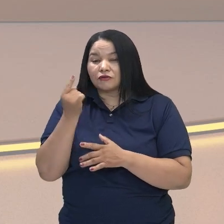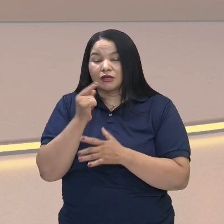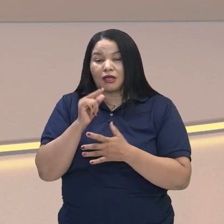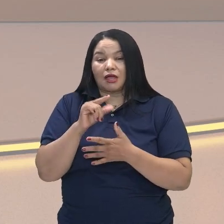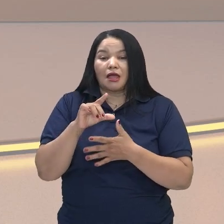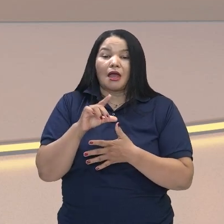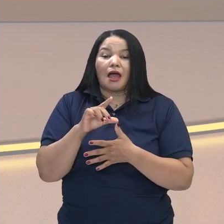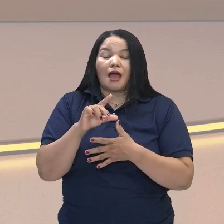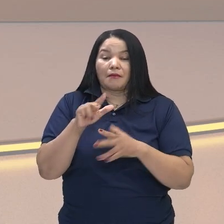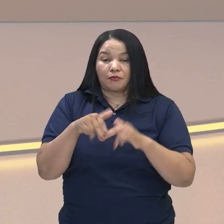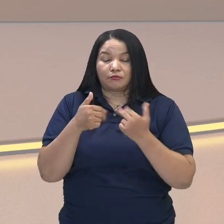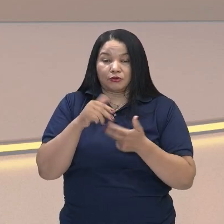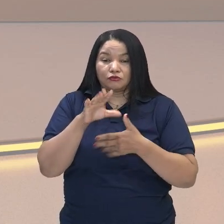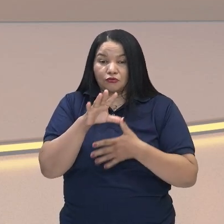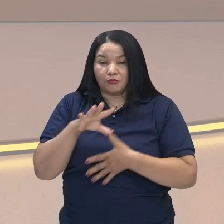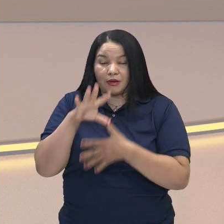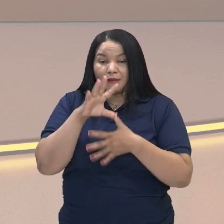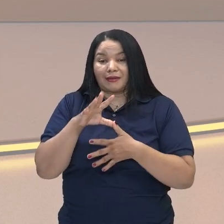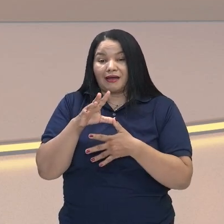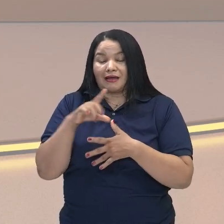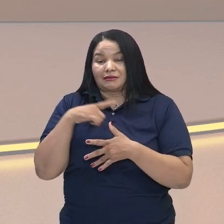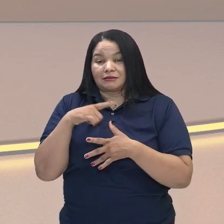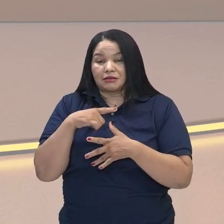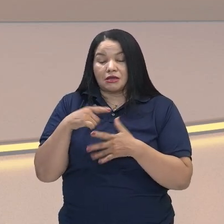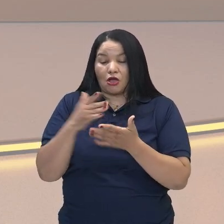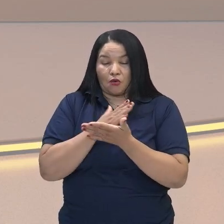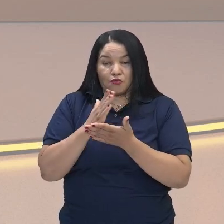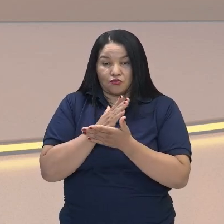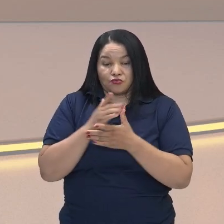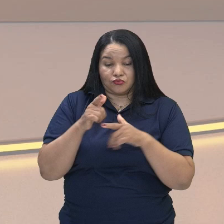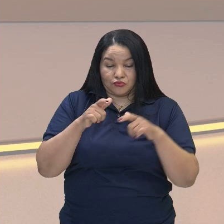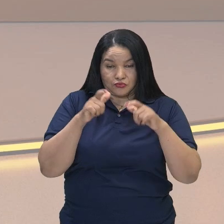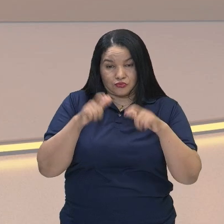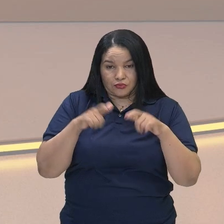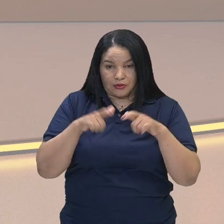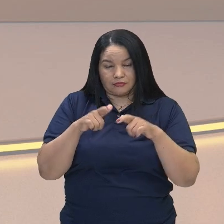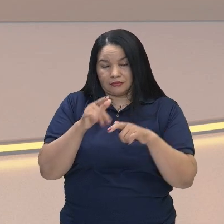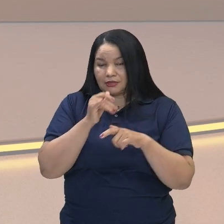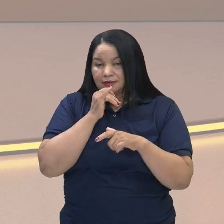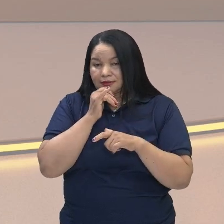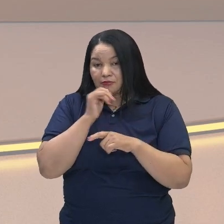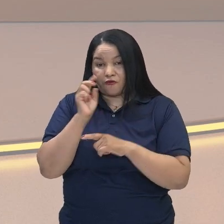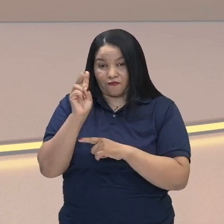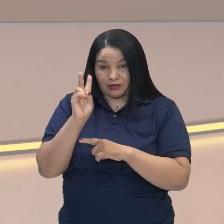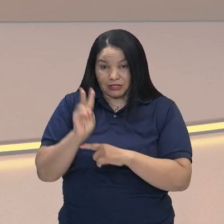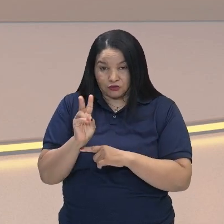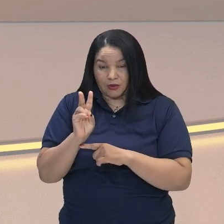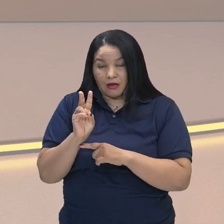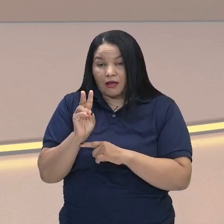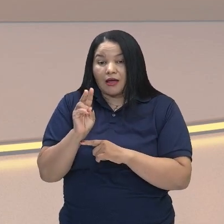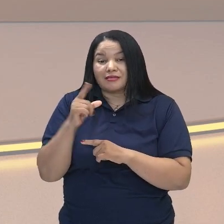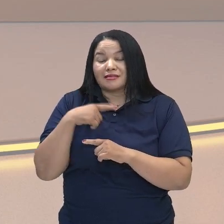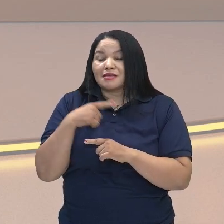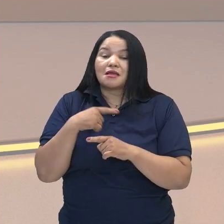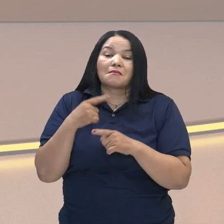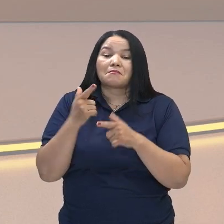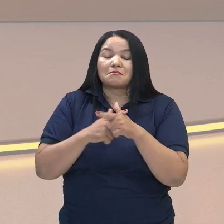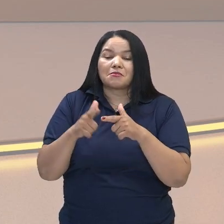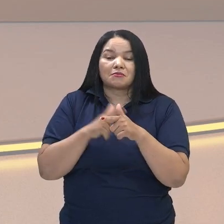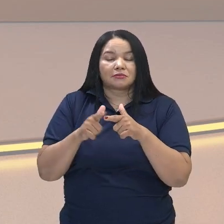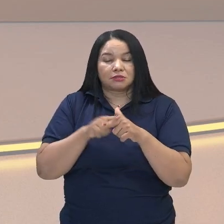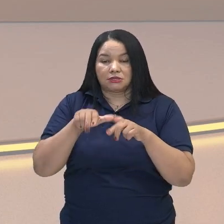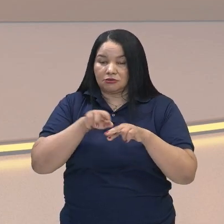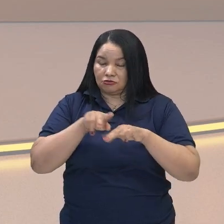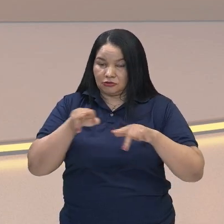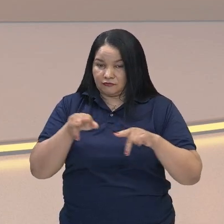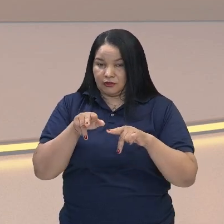ter áreas, né, em que, por exemplo, a Venezuela, ela acaba tendo problemas, né? Então,